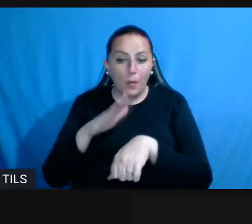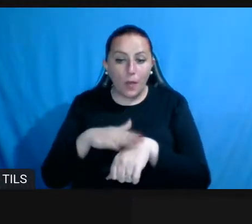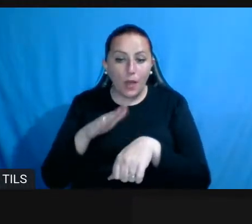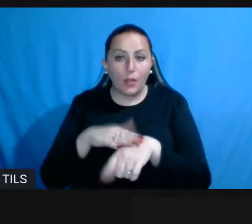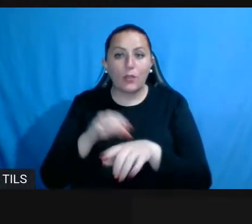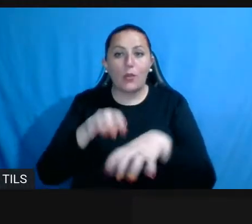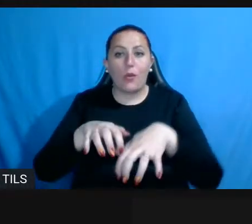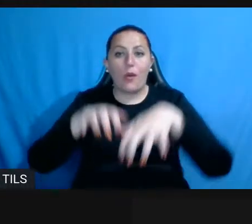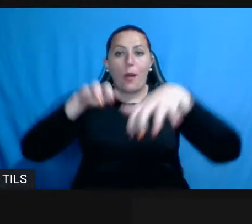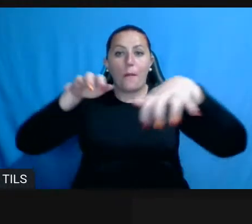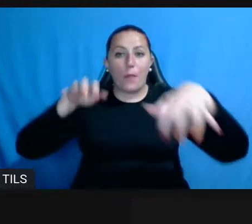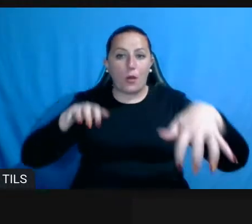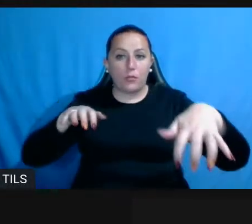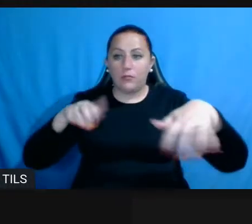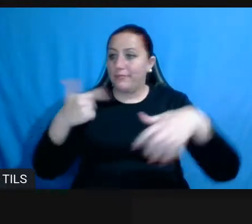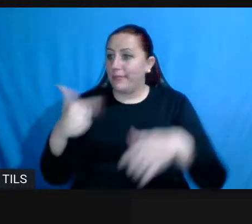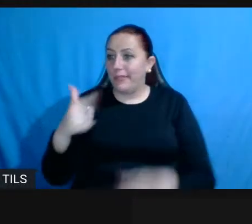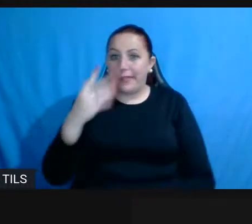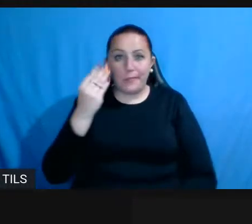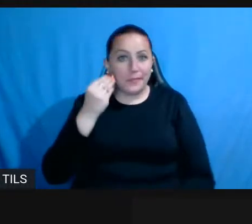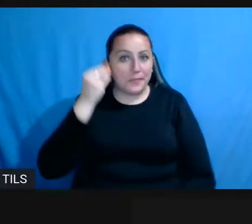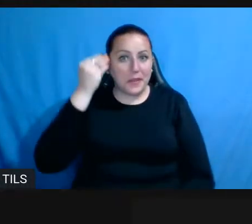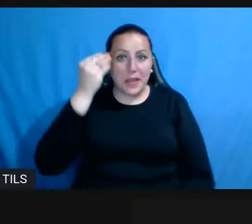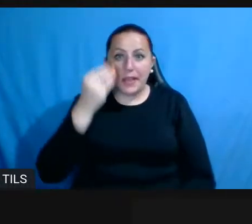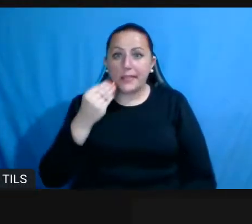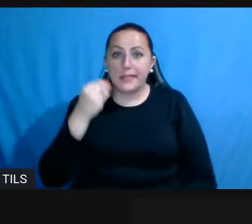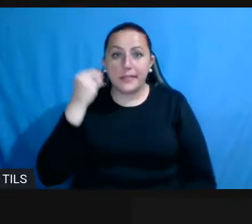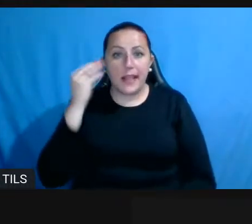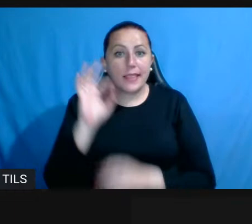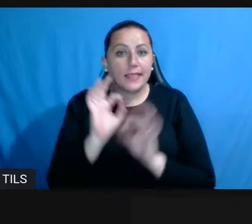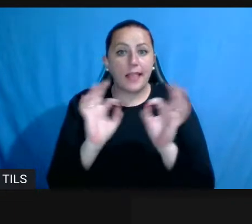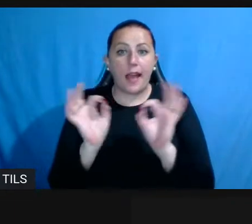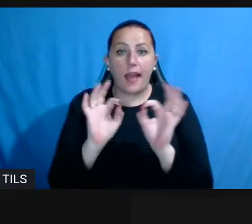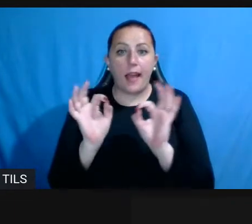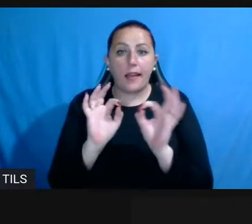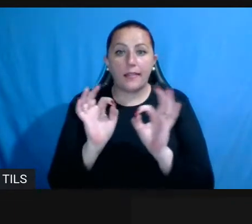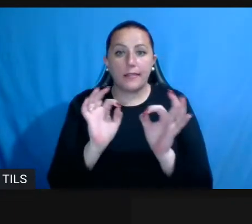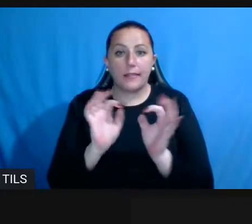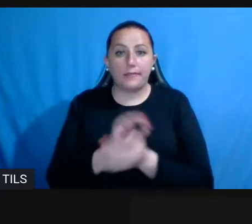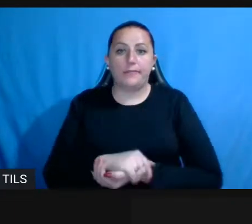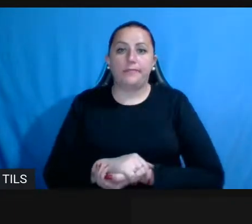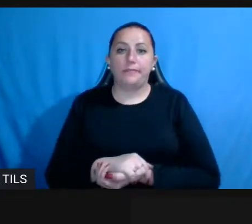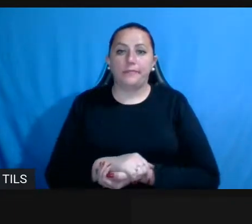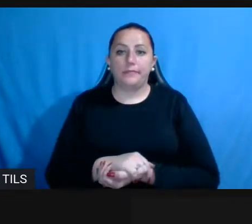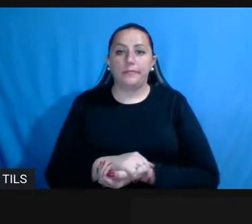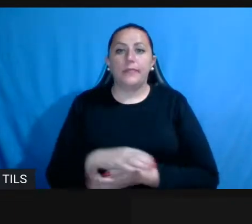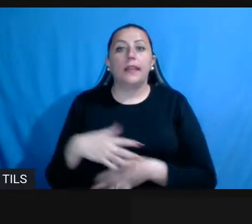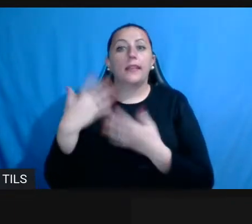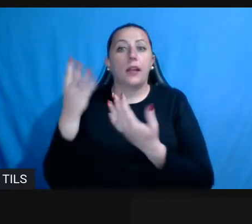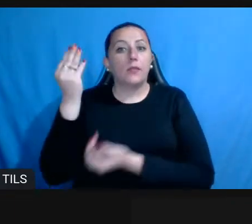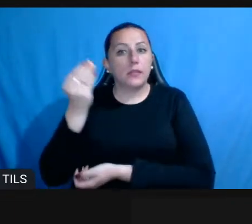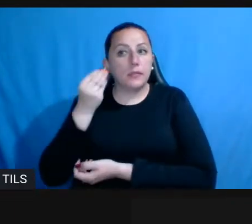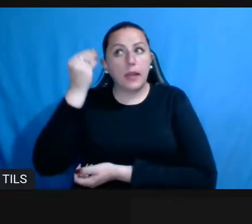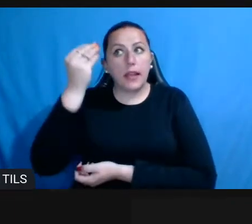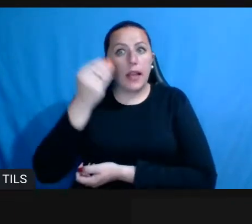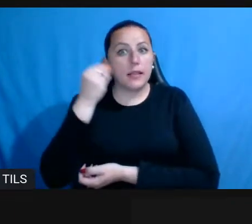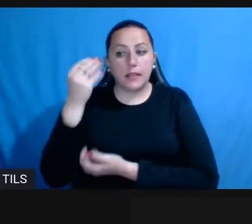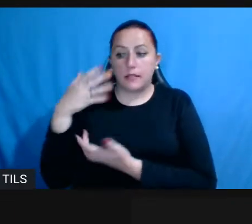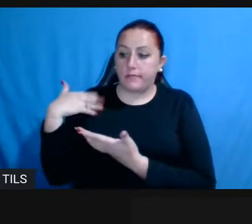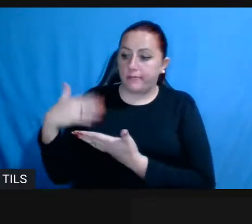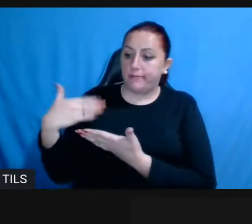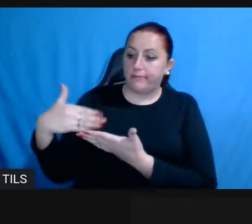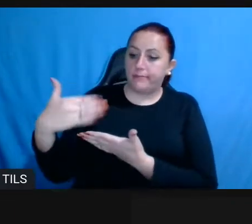dificulta. Não temos experiência, o mundo não tem experiência desse contínuo. Então, quer dizer, as experiências estão surgindo e a gente